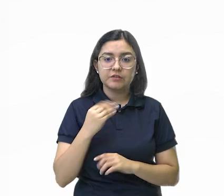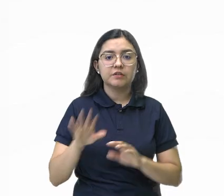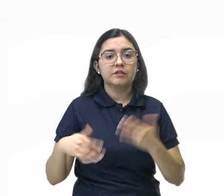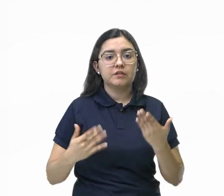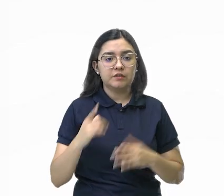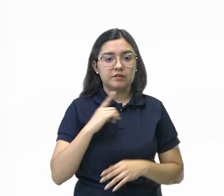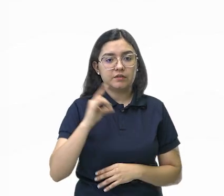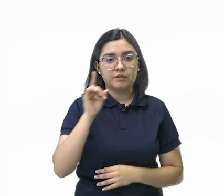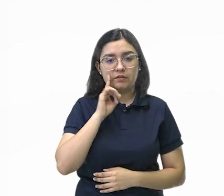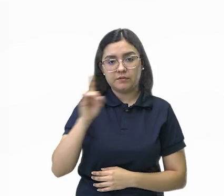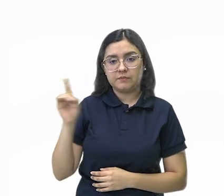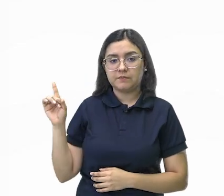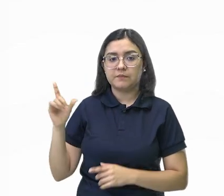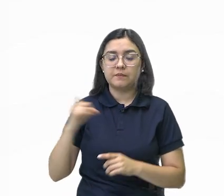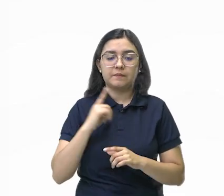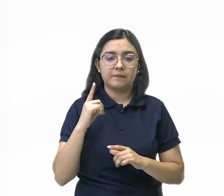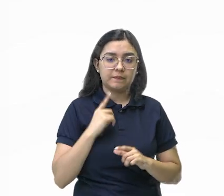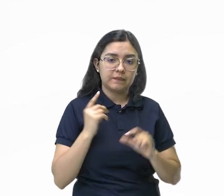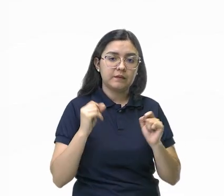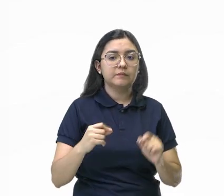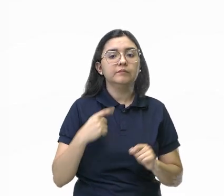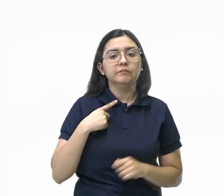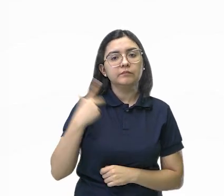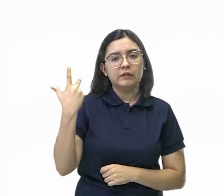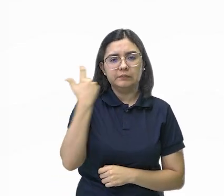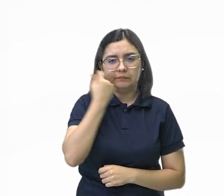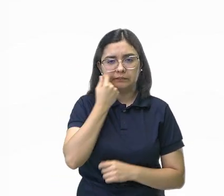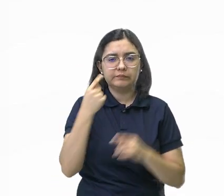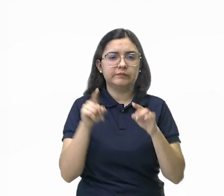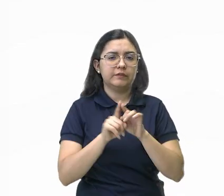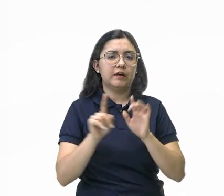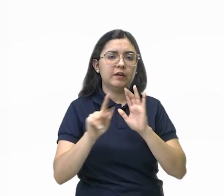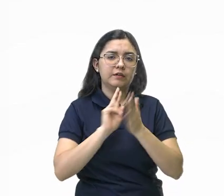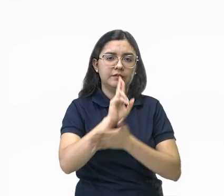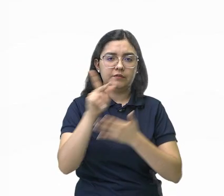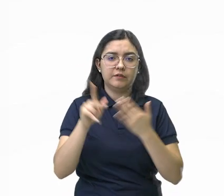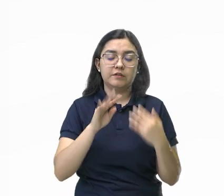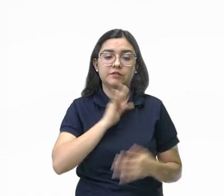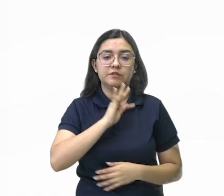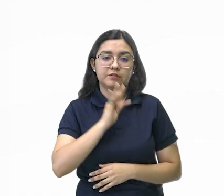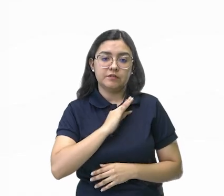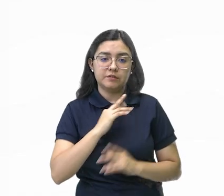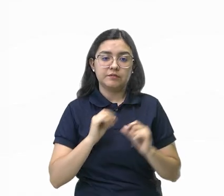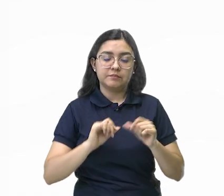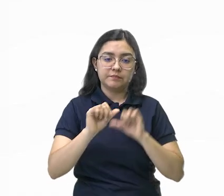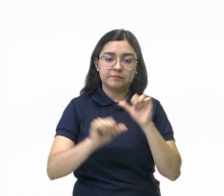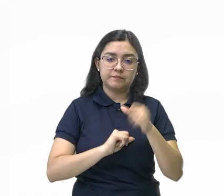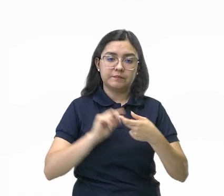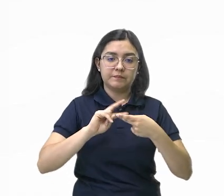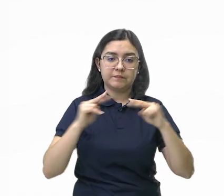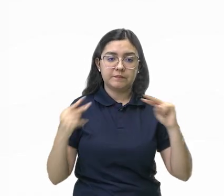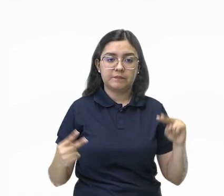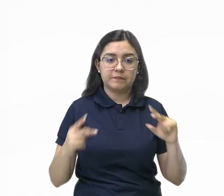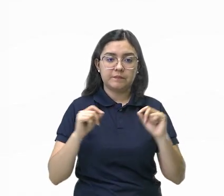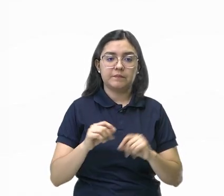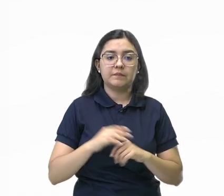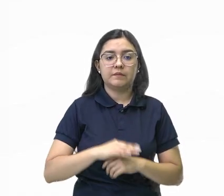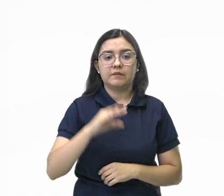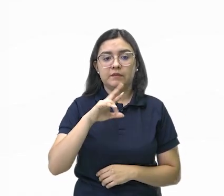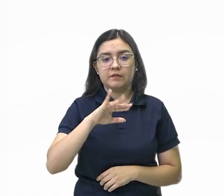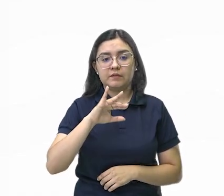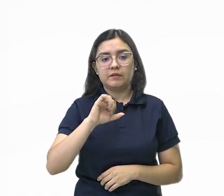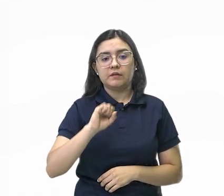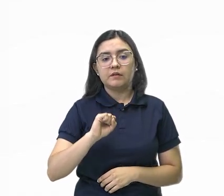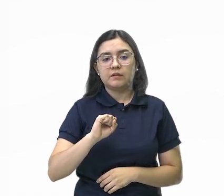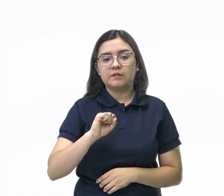temos aí o rejuvenescimento cutâneo, onde nós temos técnicas de terapia gênica CRISPR e a técnica do